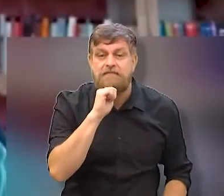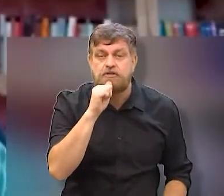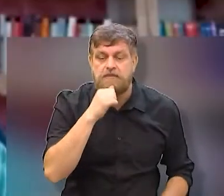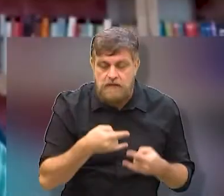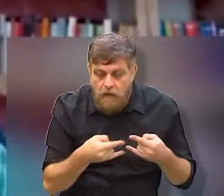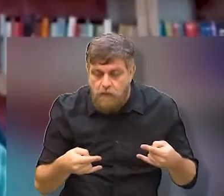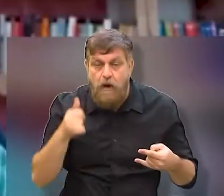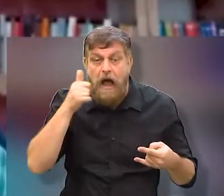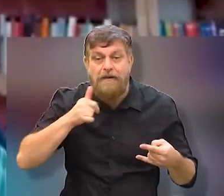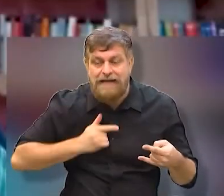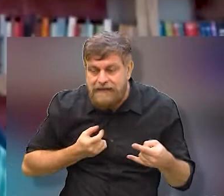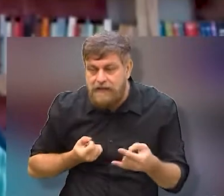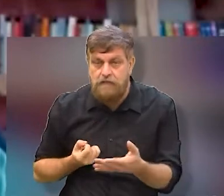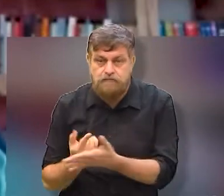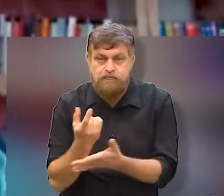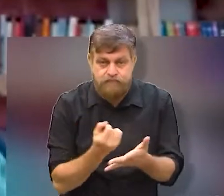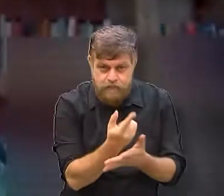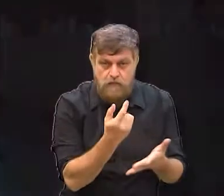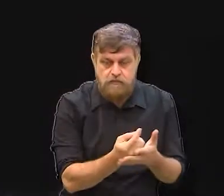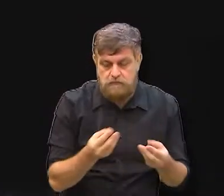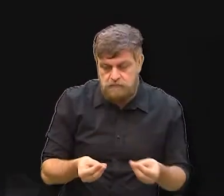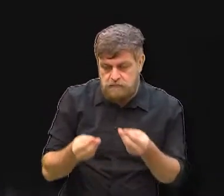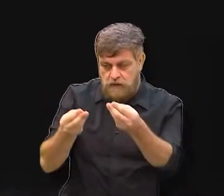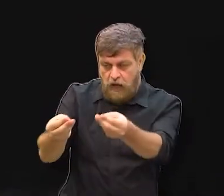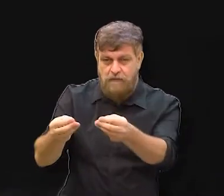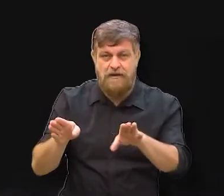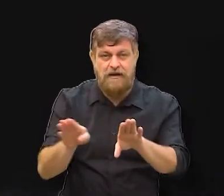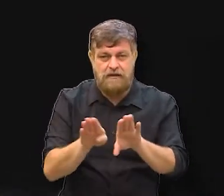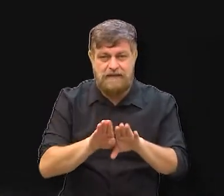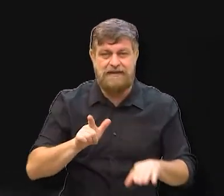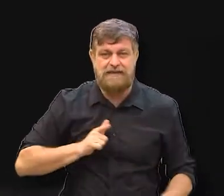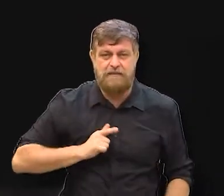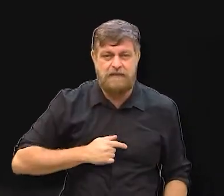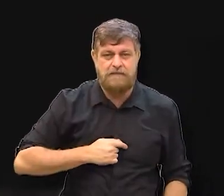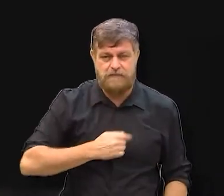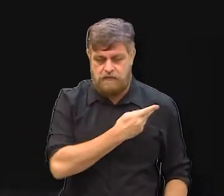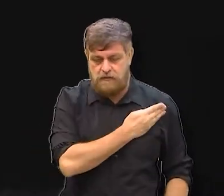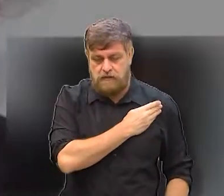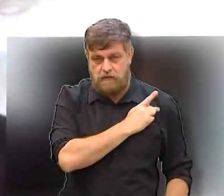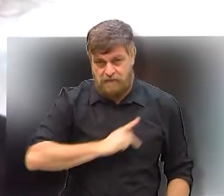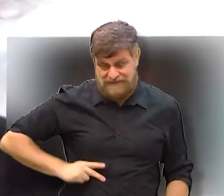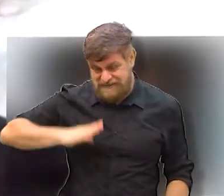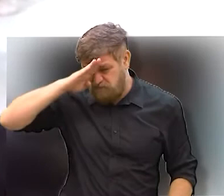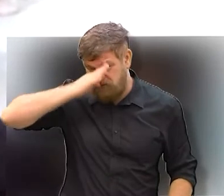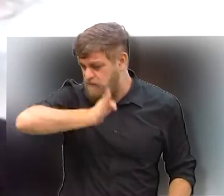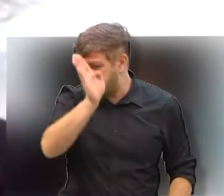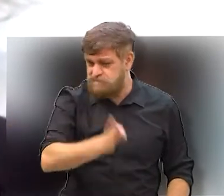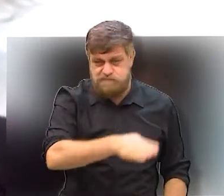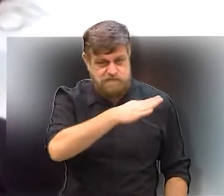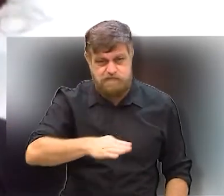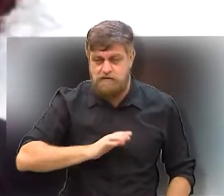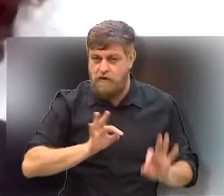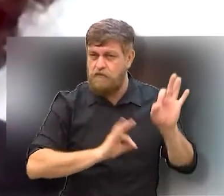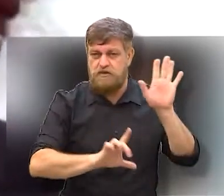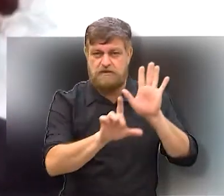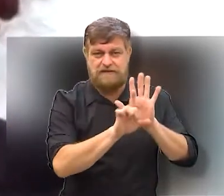né, contra a pobreza menstrual. Isso também, inclusive, está para discussão agora o veto que o presidente Jair Bolsonaro fez num